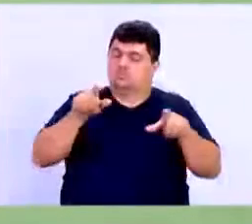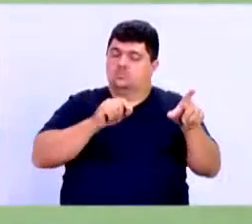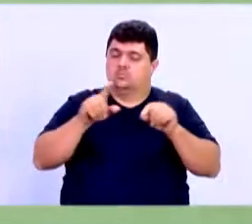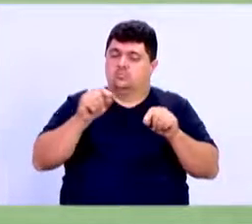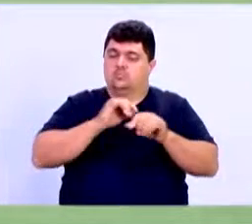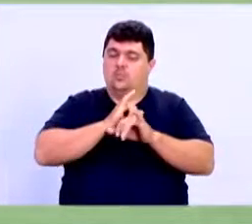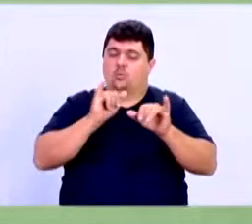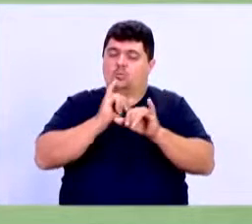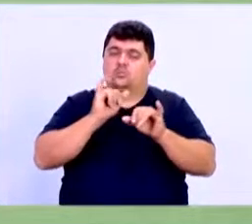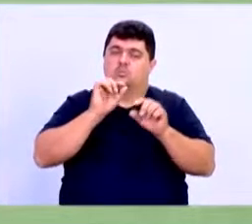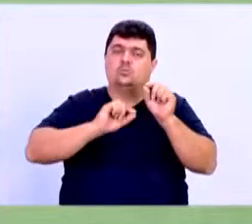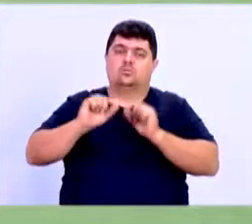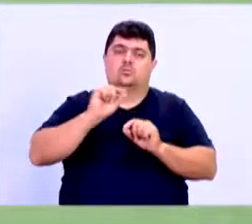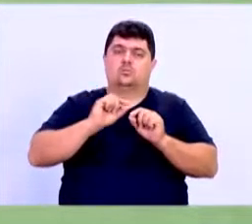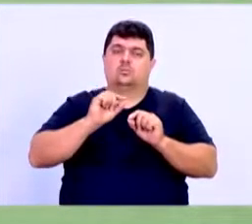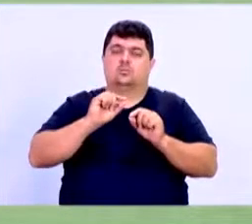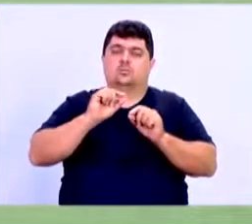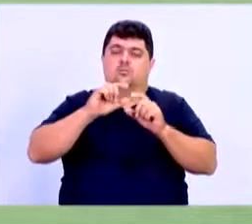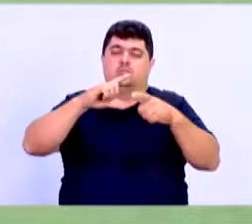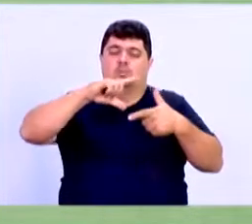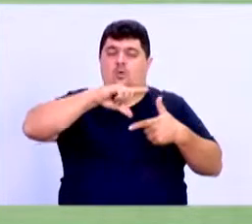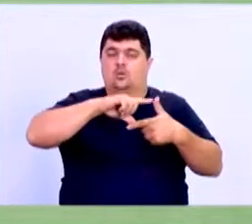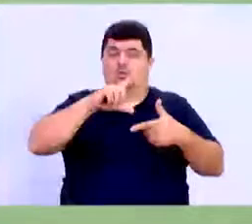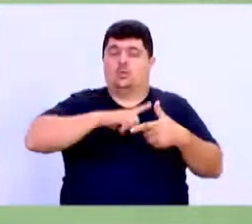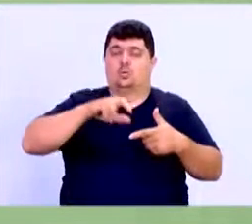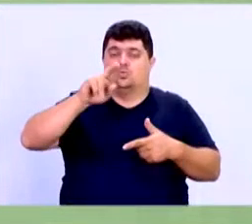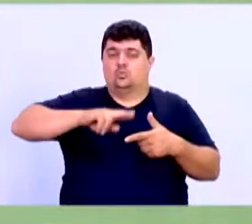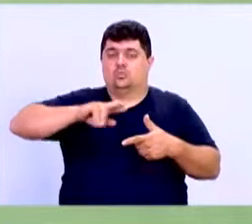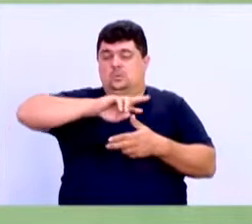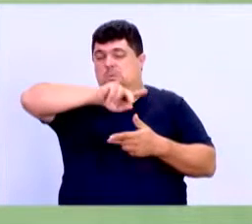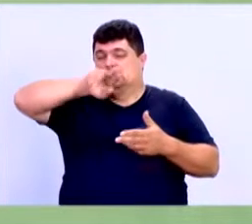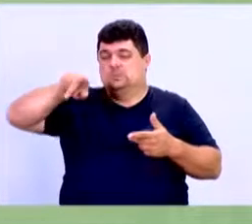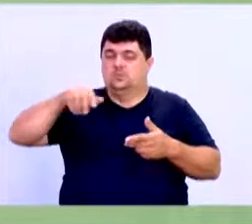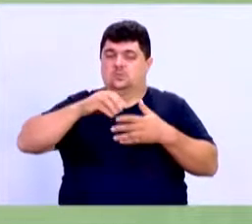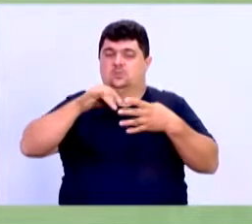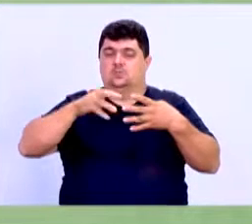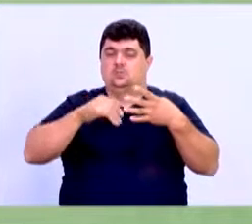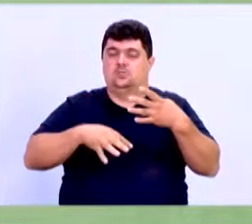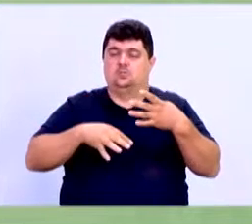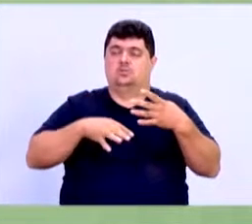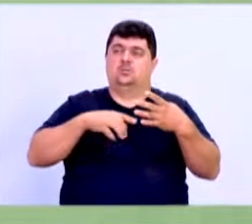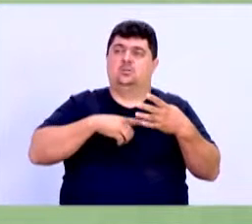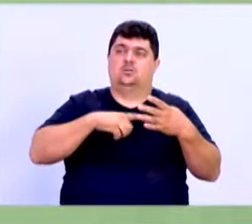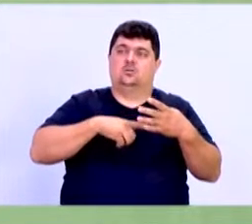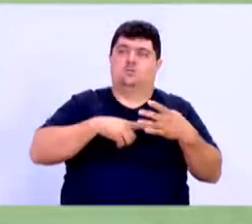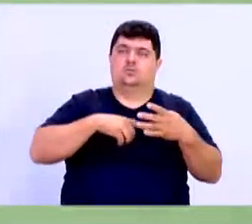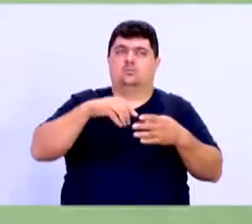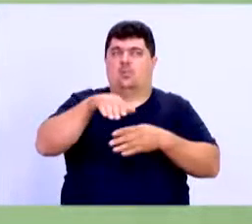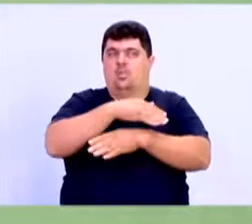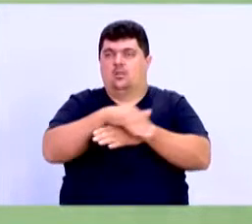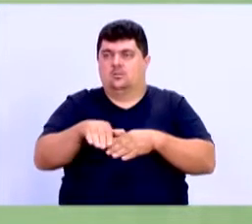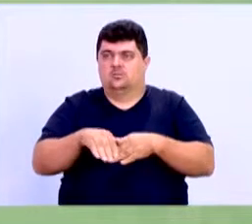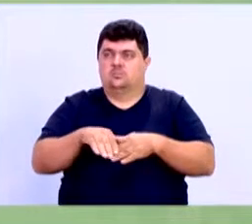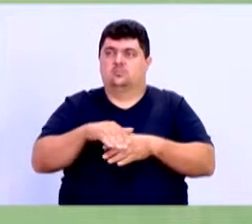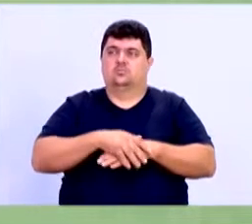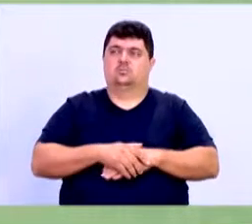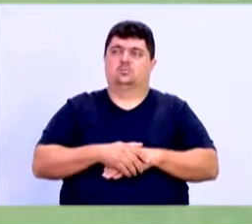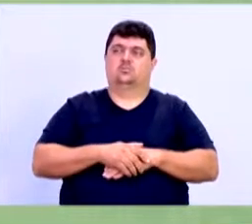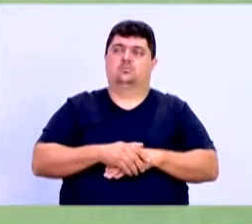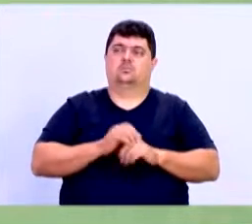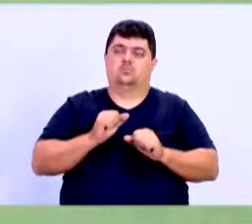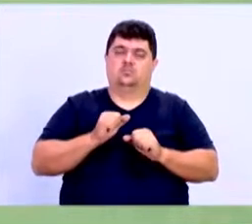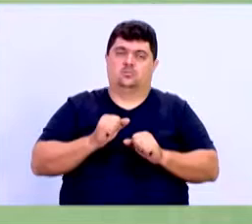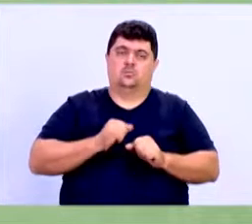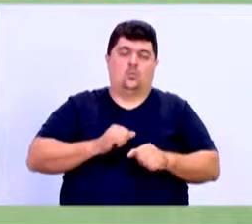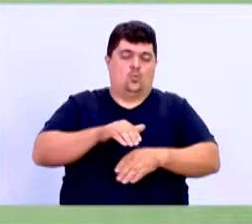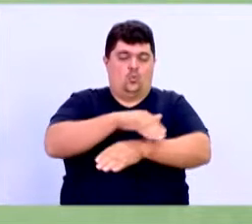à estrutura, nós podemos classificá-lo de outra forma, já tratando de estrutura, que é o simples e o composto. O simples, o que ele é? Ele é